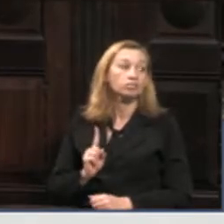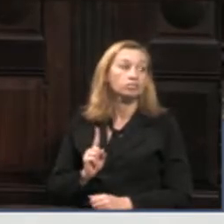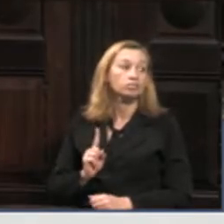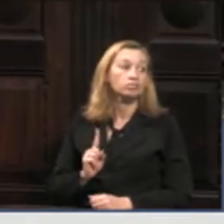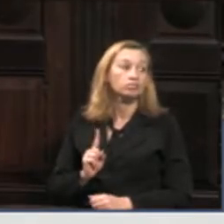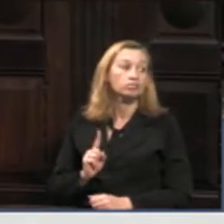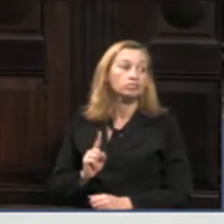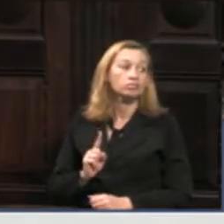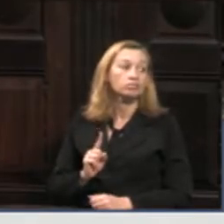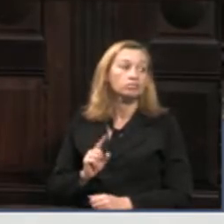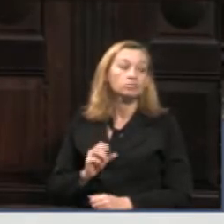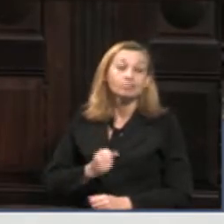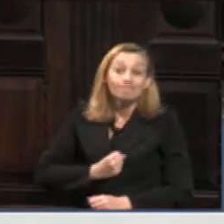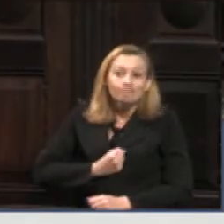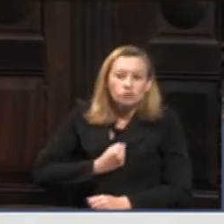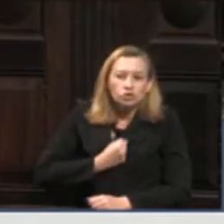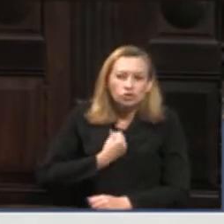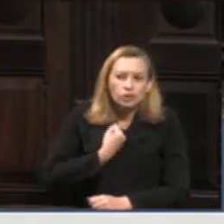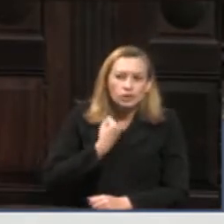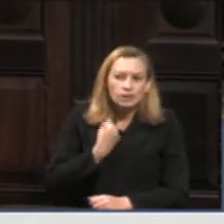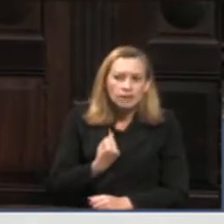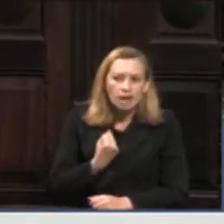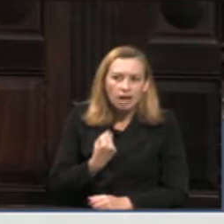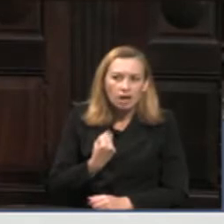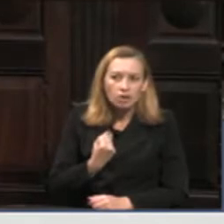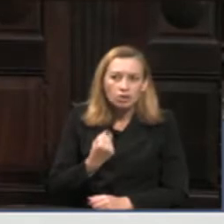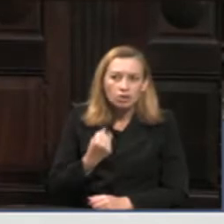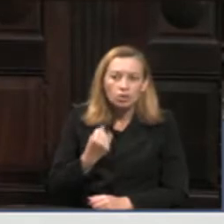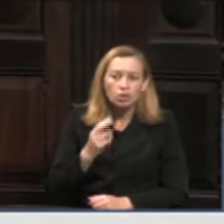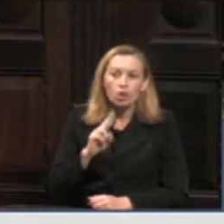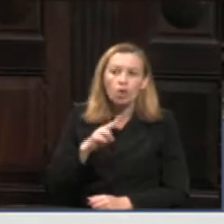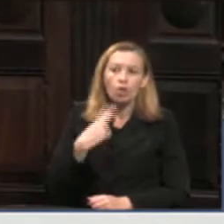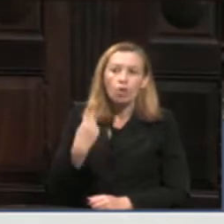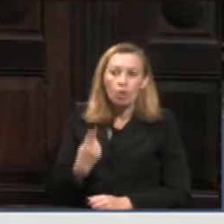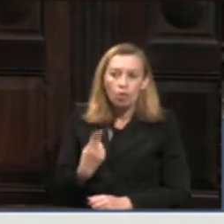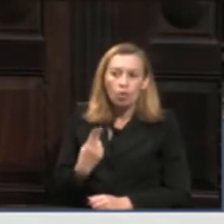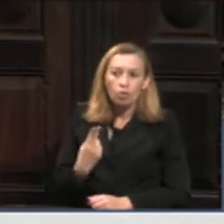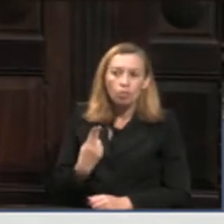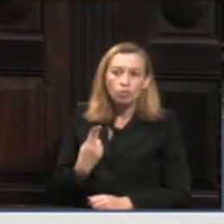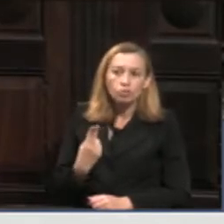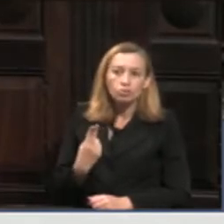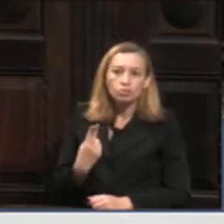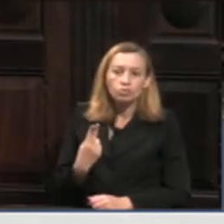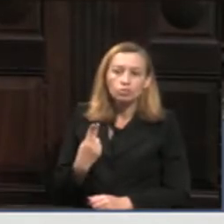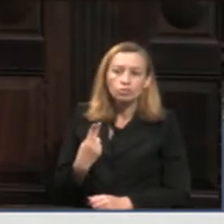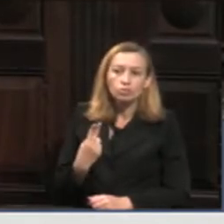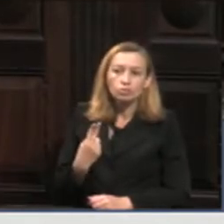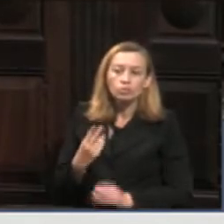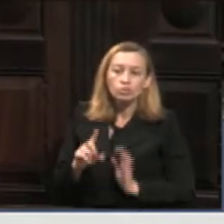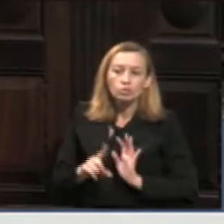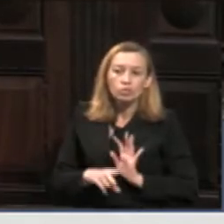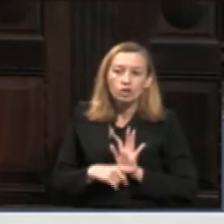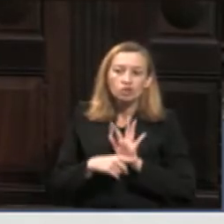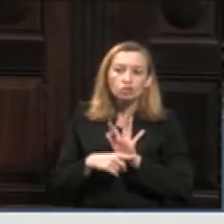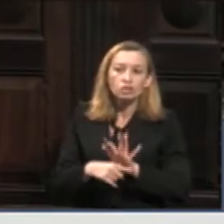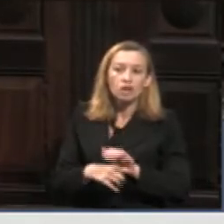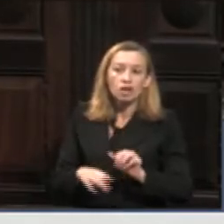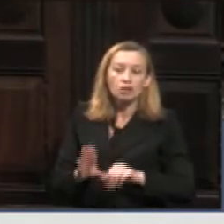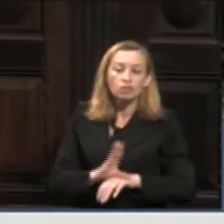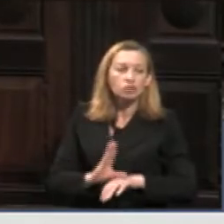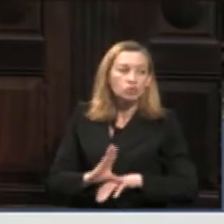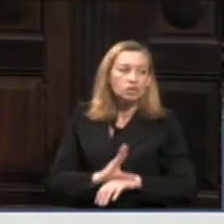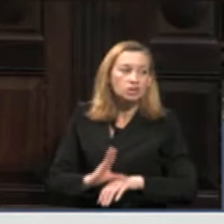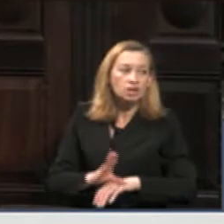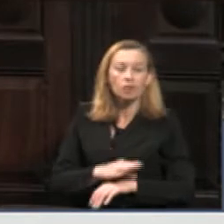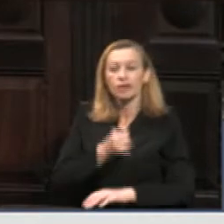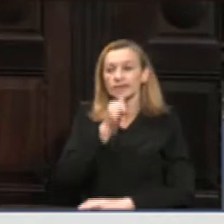ou se intimidaram na defesa da Constituição como um todo, em relação, por